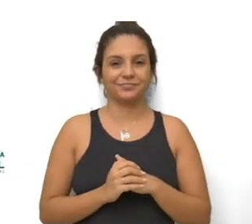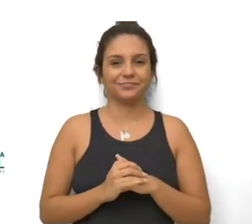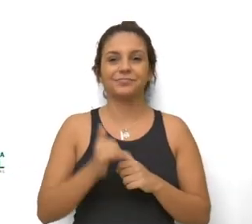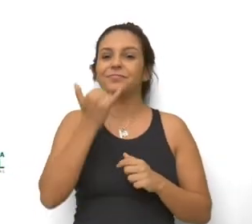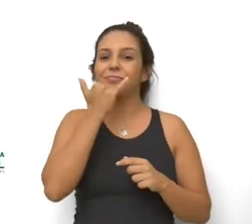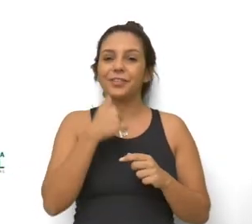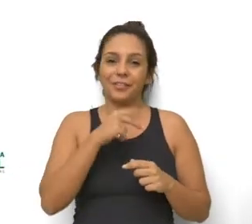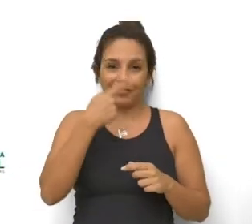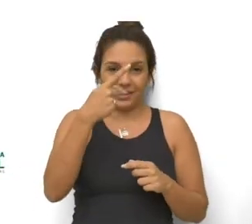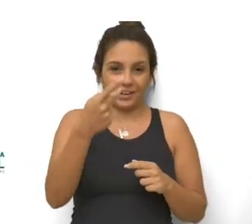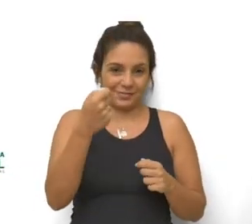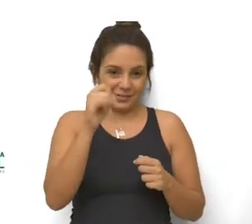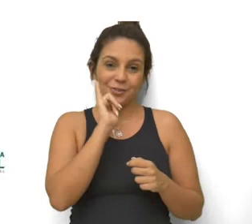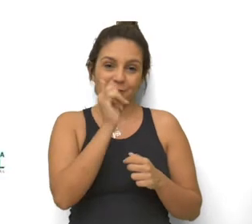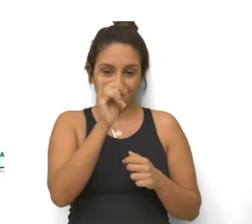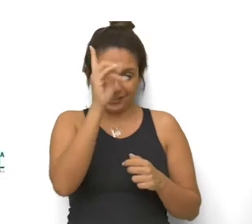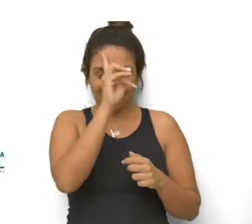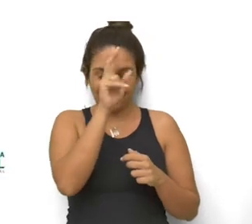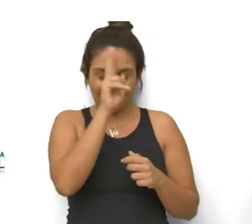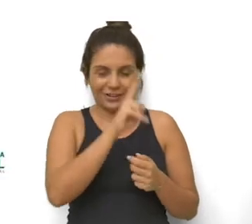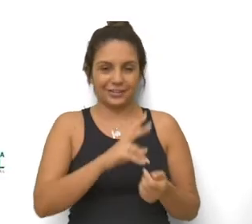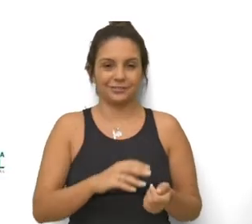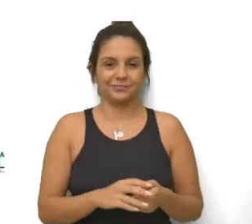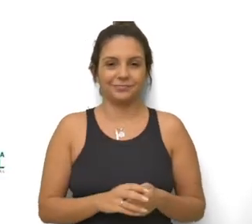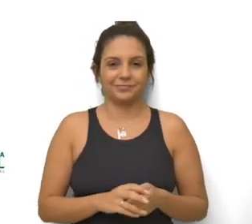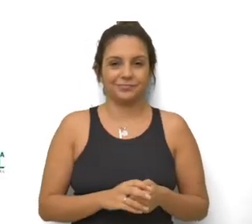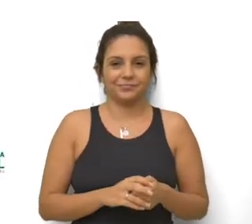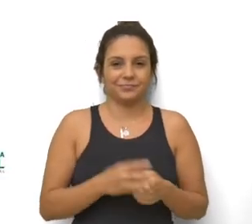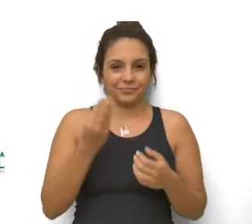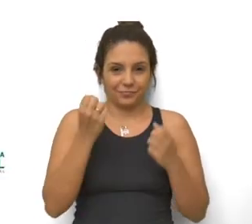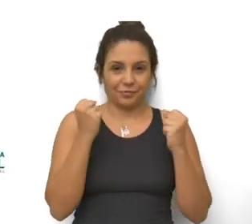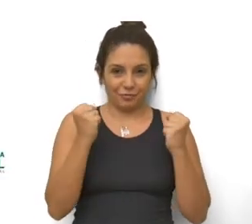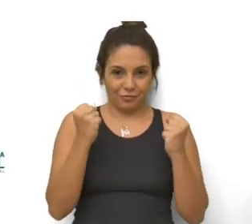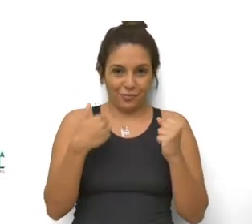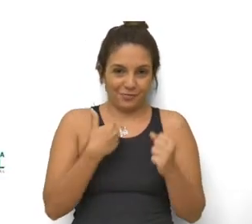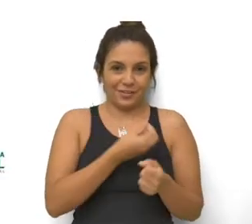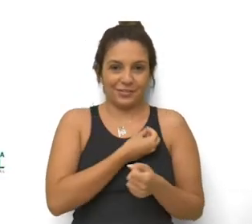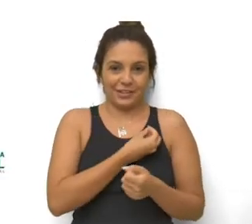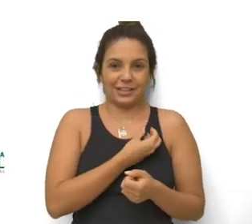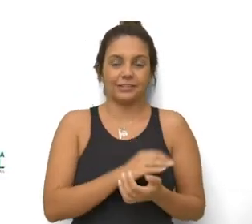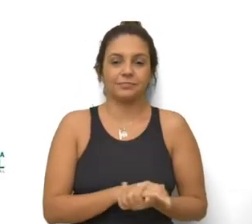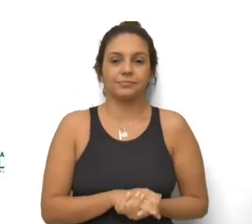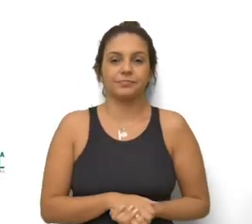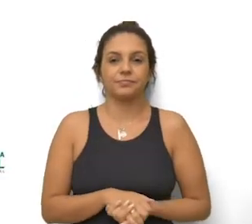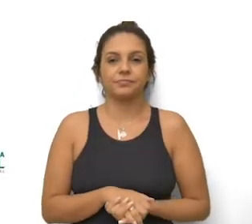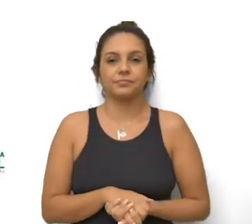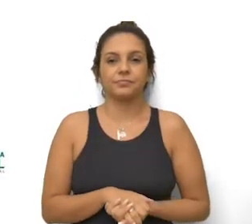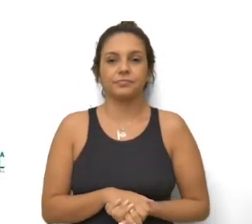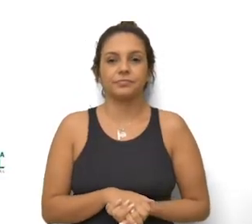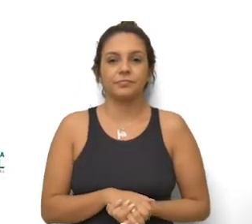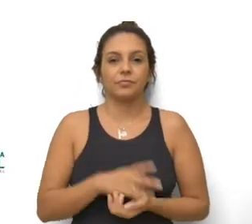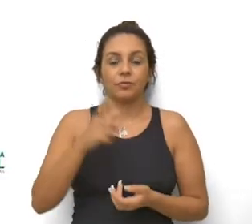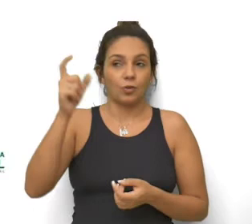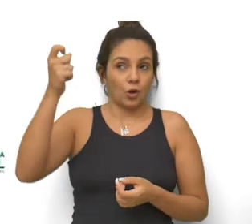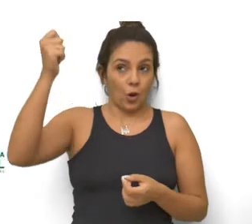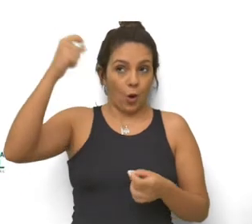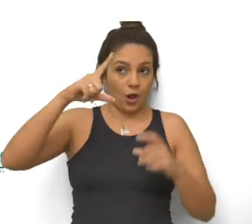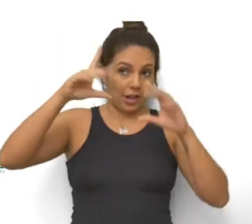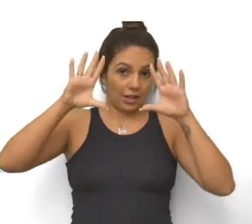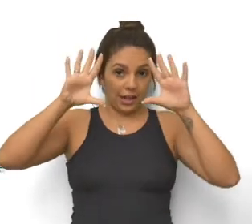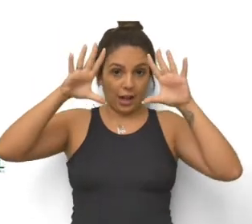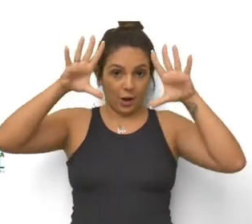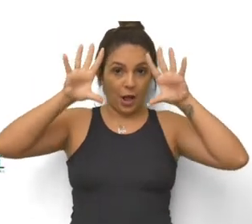o comentário, mas eu tinha que contar essa história, porque isso é muito forte na minha vida. Além do que, a luz apagou 2